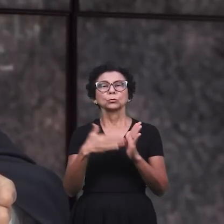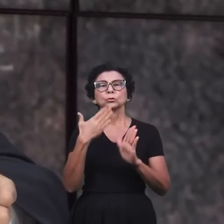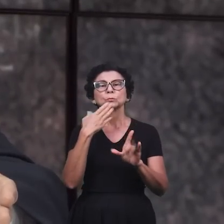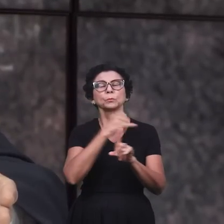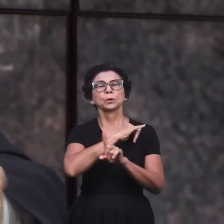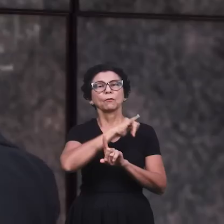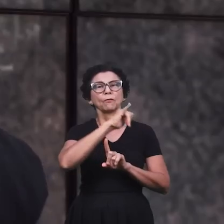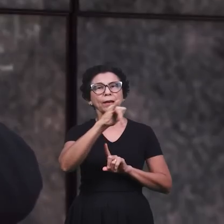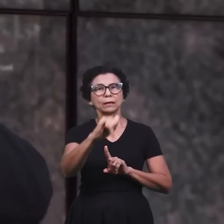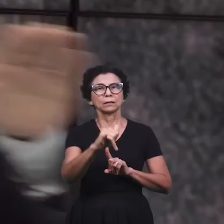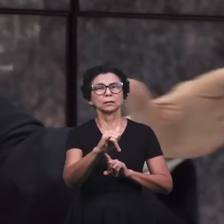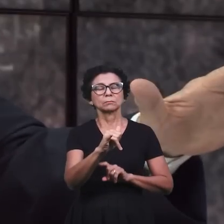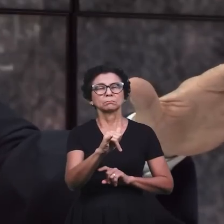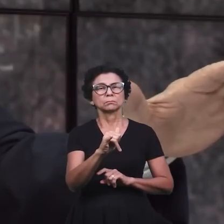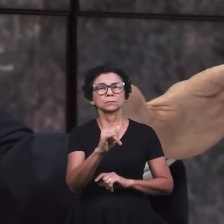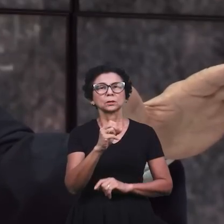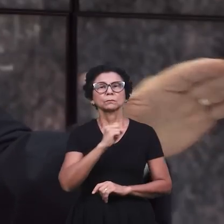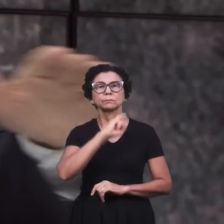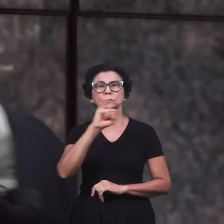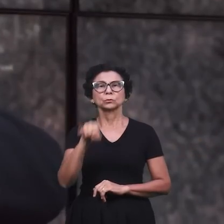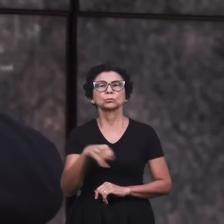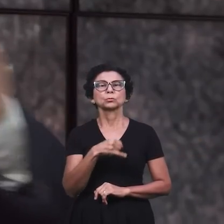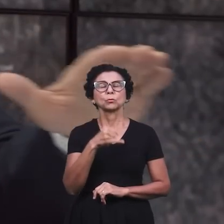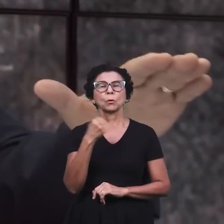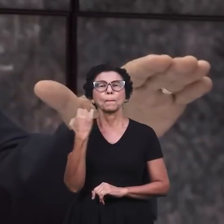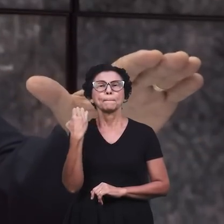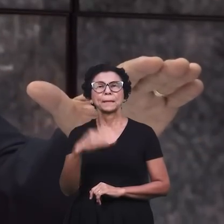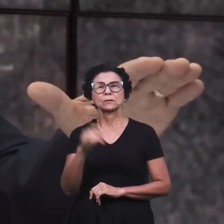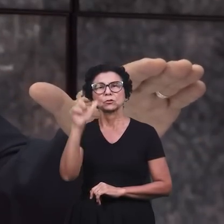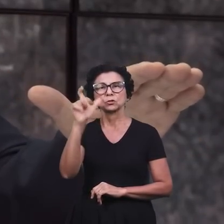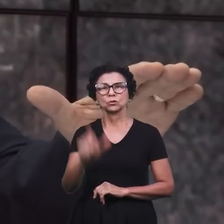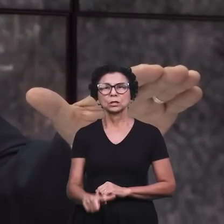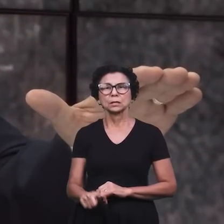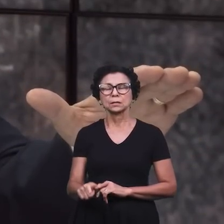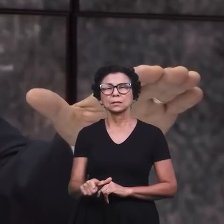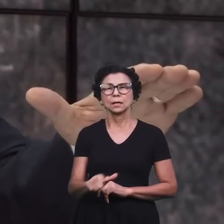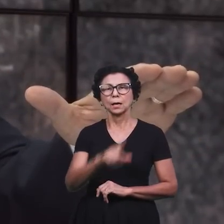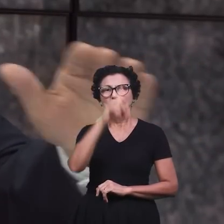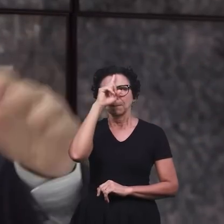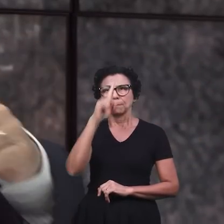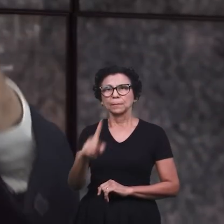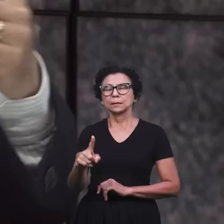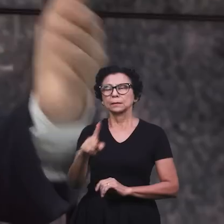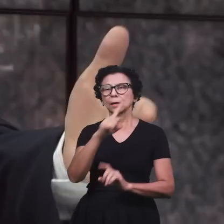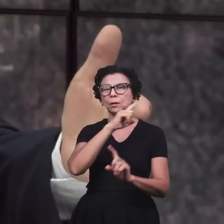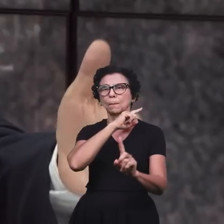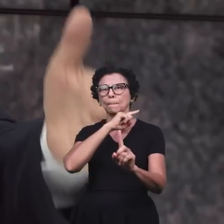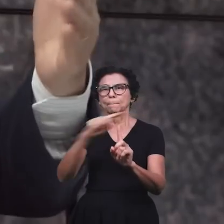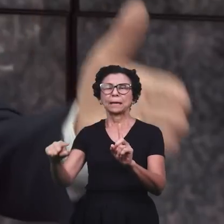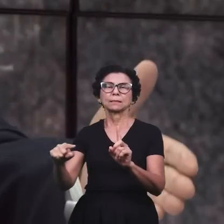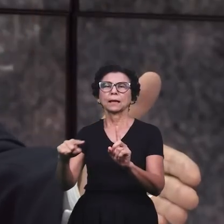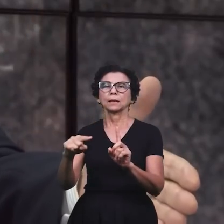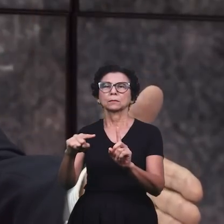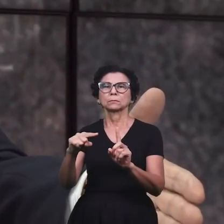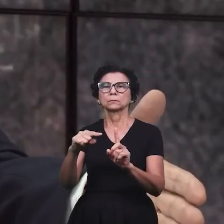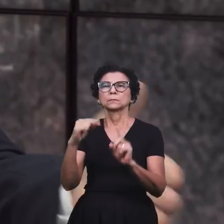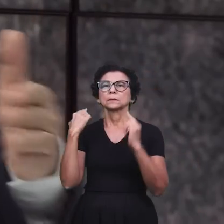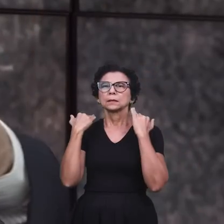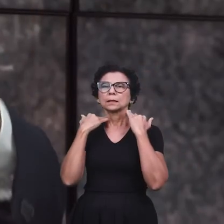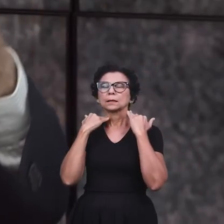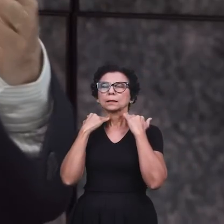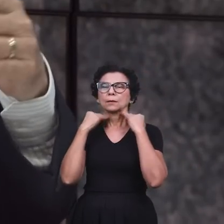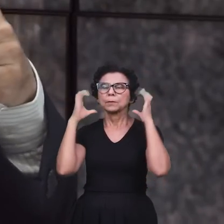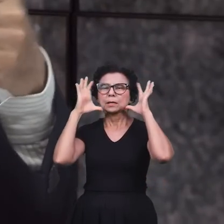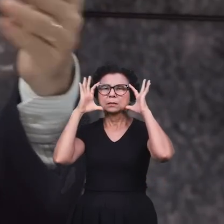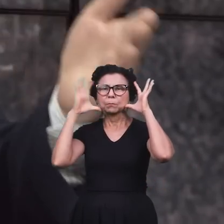Velho Testamento encerra este acordo invalidado pelo desvio de Israel. O Senhor faz um novo acordo também com Israel